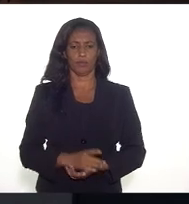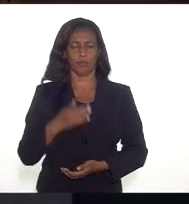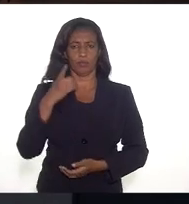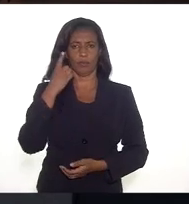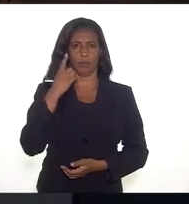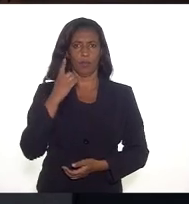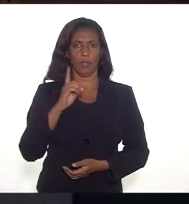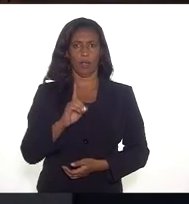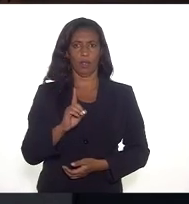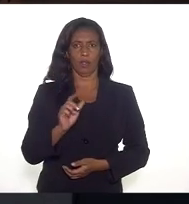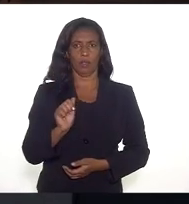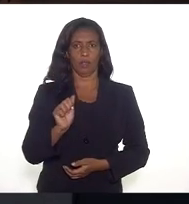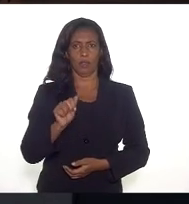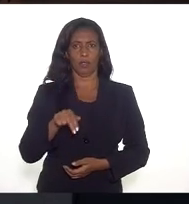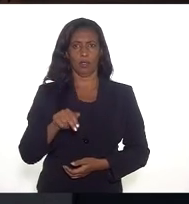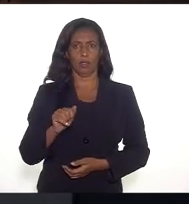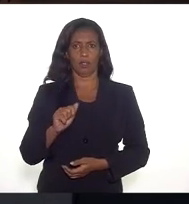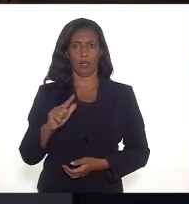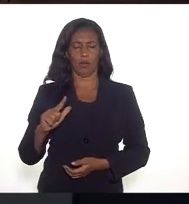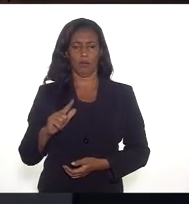Daniel Librelon.